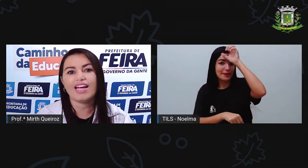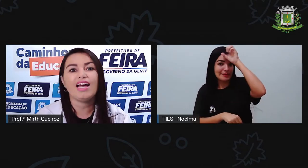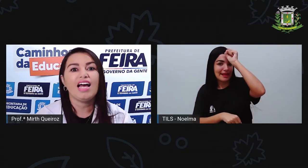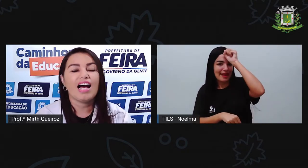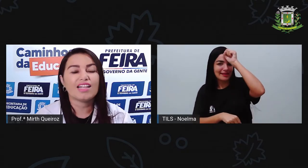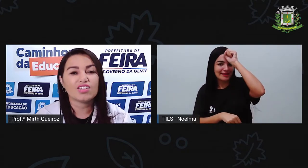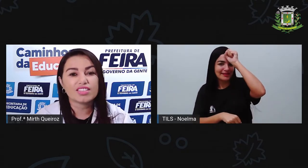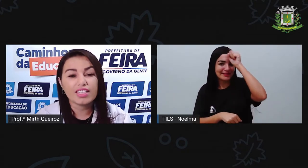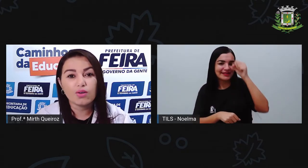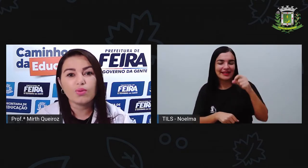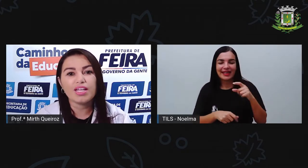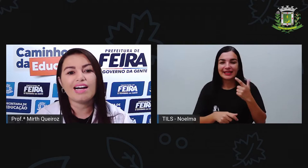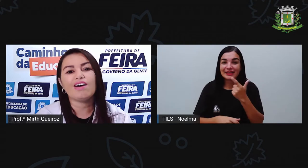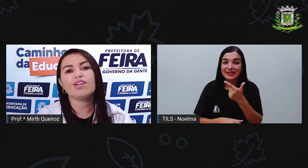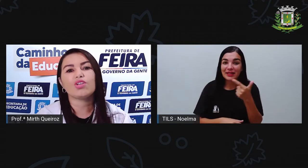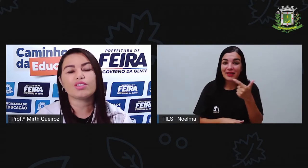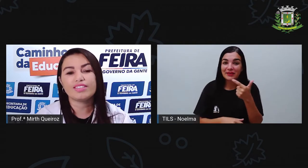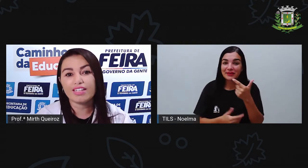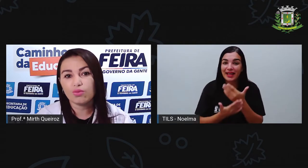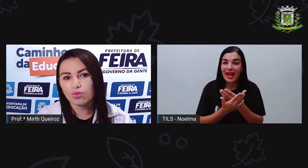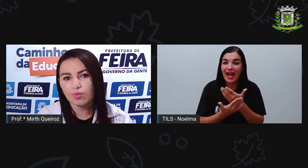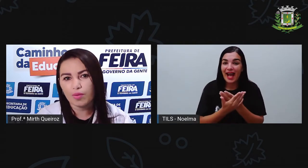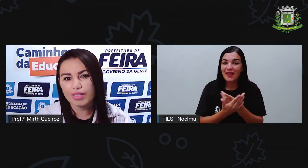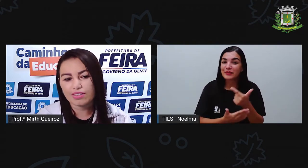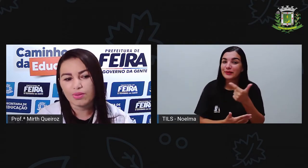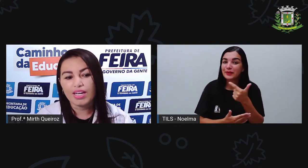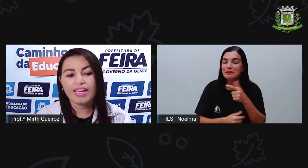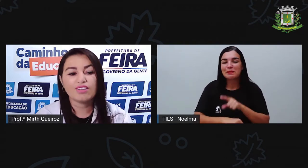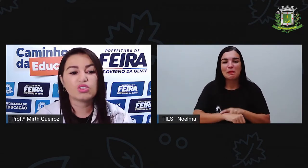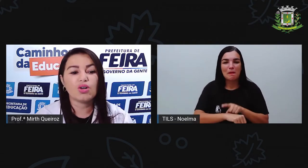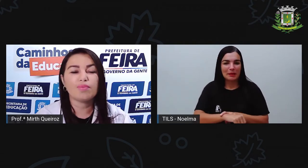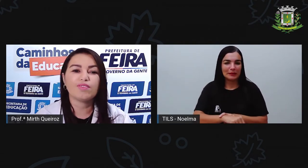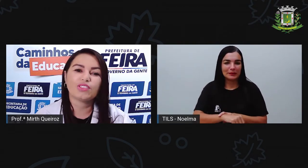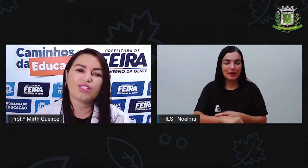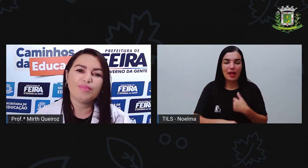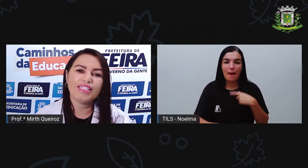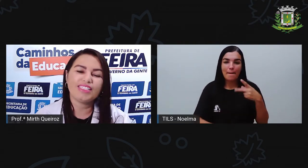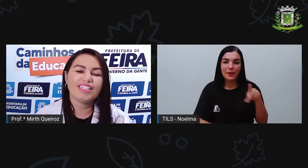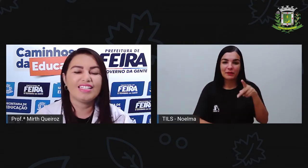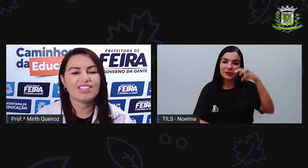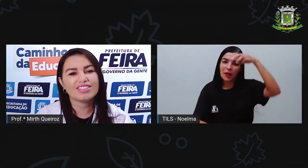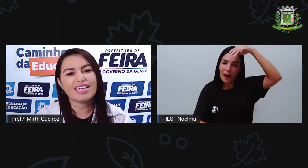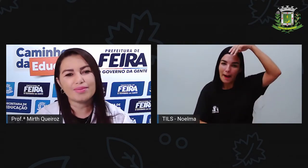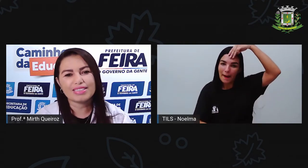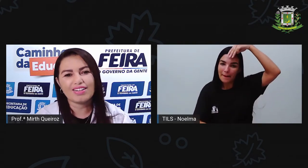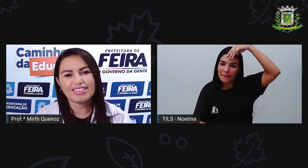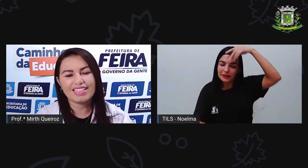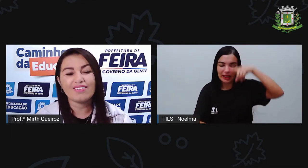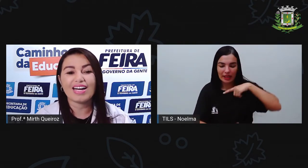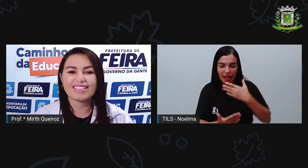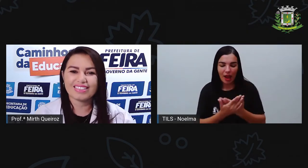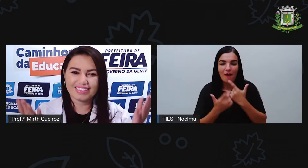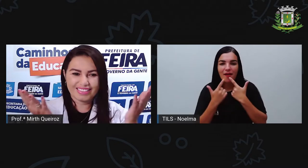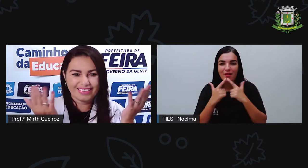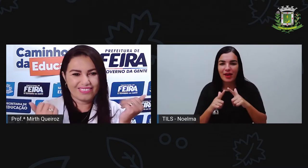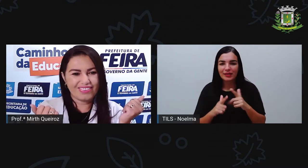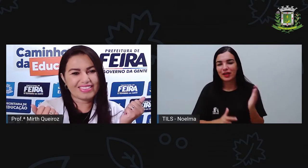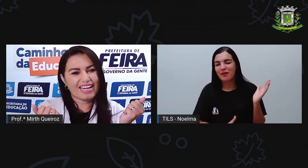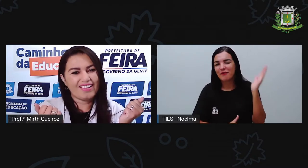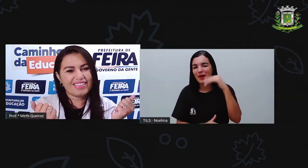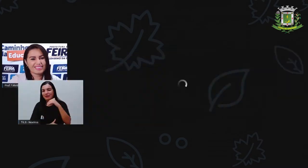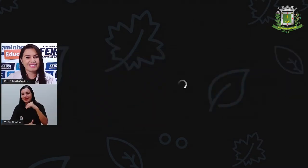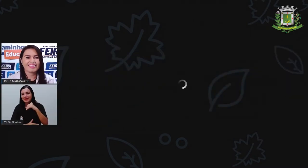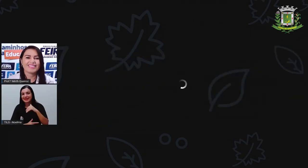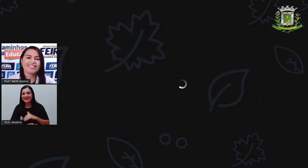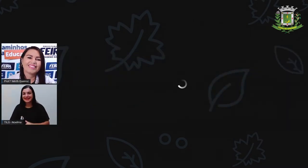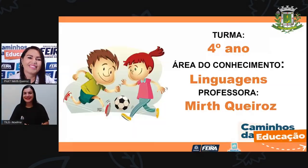né? A nossa segunda aula, o nosso segundo momento. Eu sou a professora Mirthy e nós teremos aula de linguagens. Vamos à